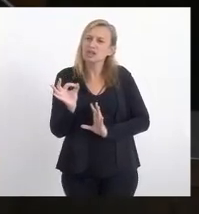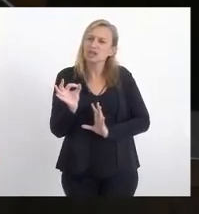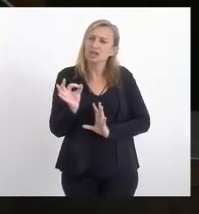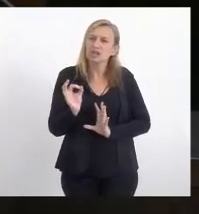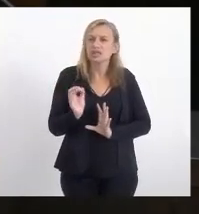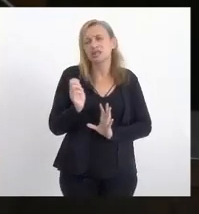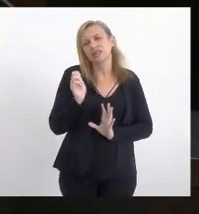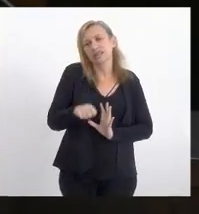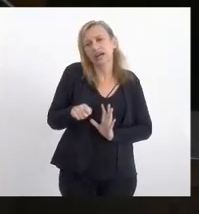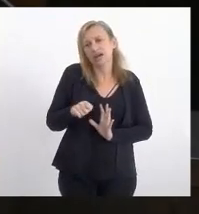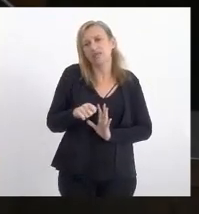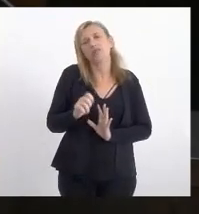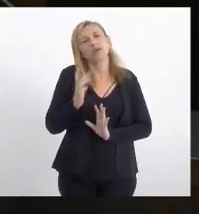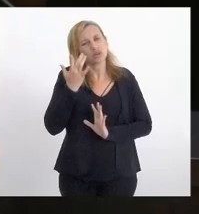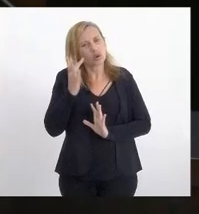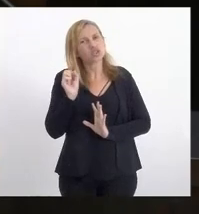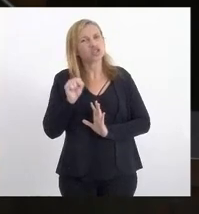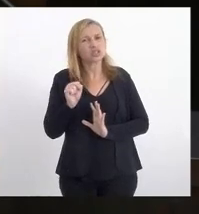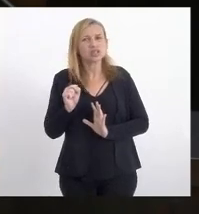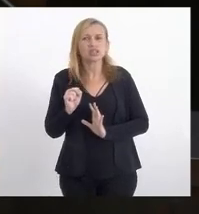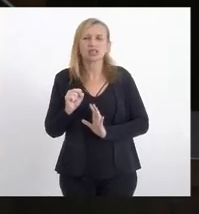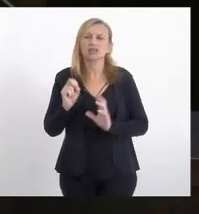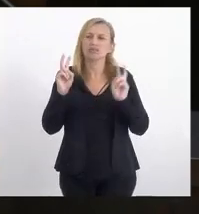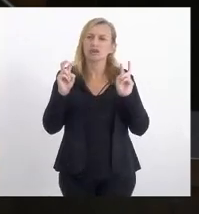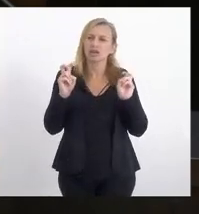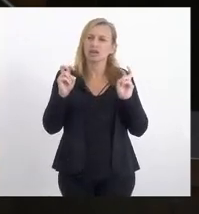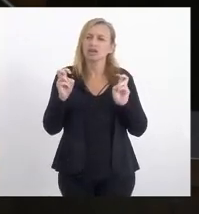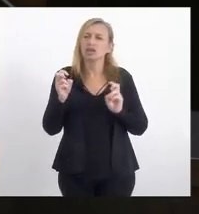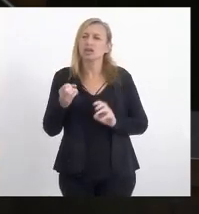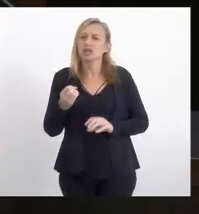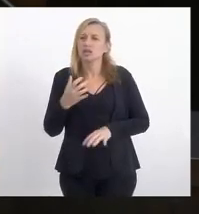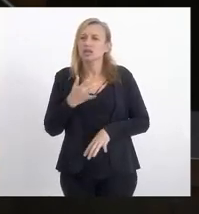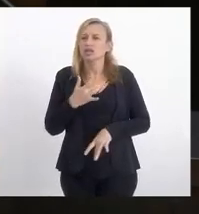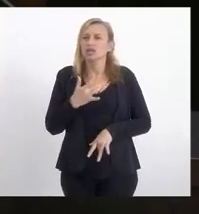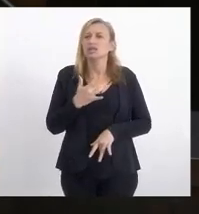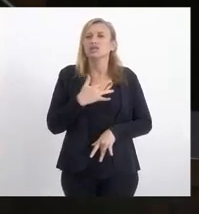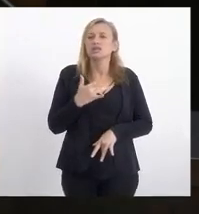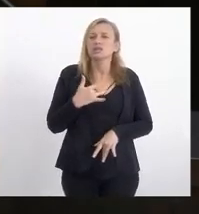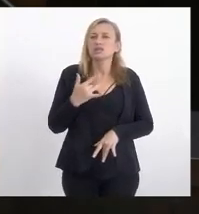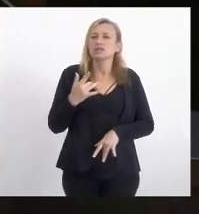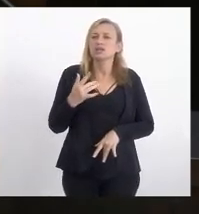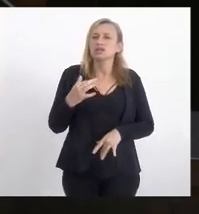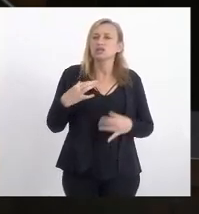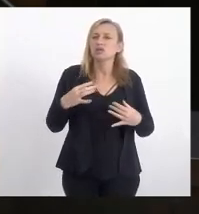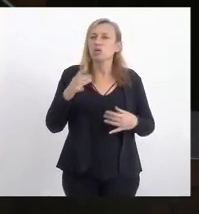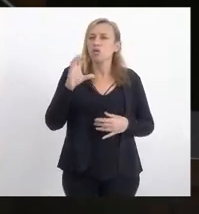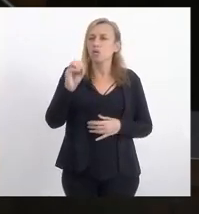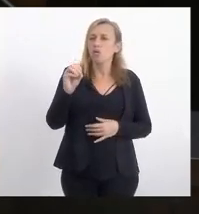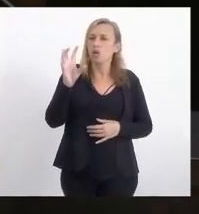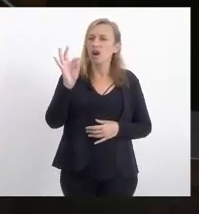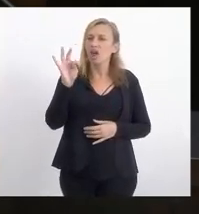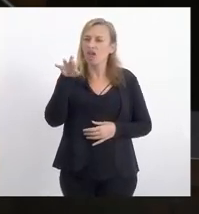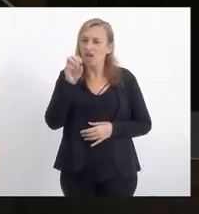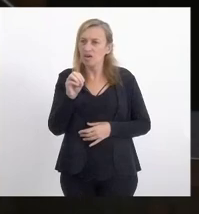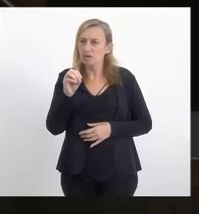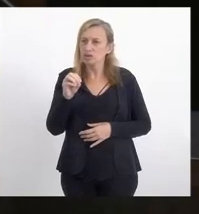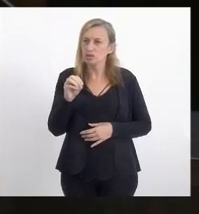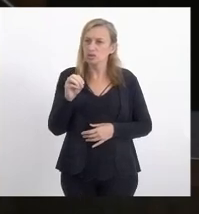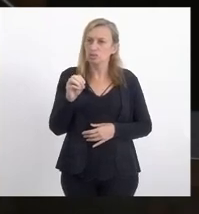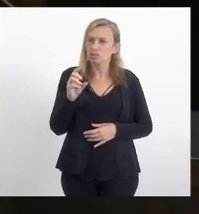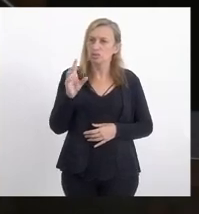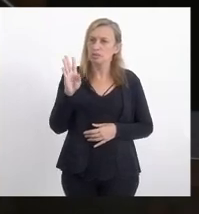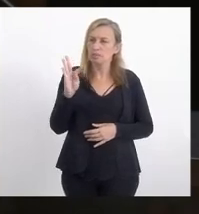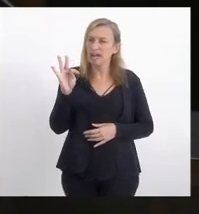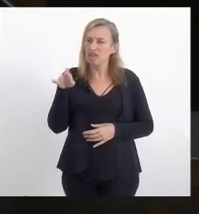até cabia porque a gente tá falando também aqui numa questão do bem-estar que o fardamento é o colete balístico Deputado mais Pacheco